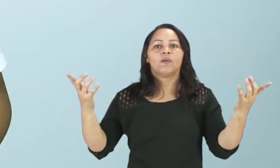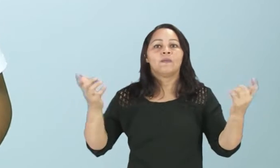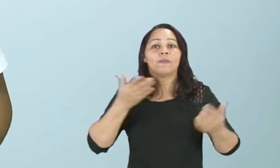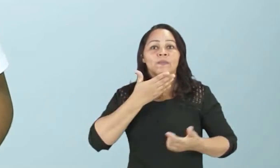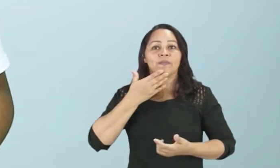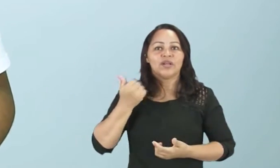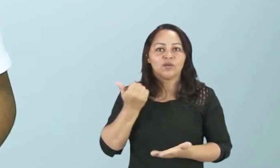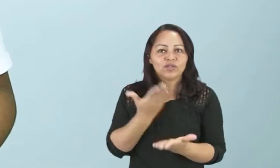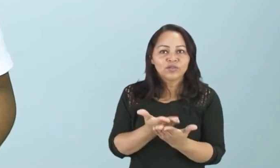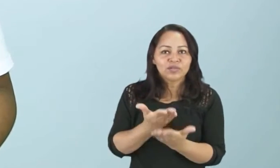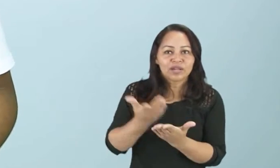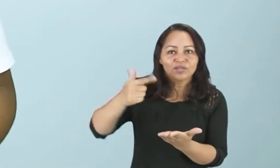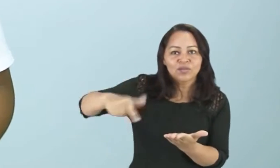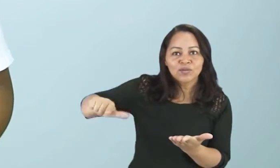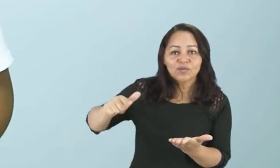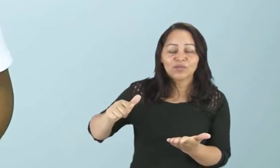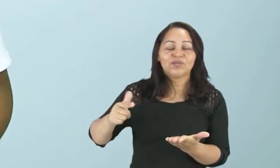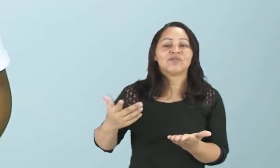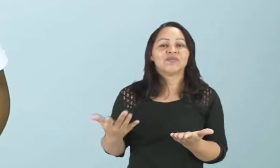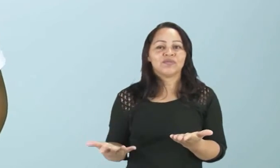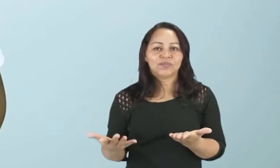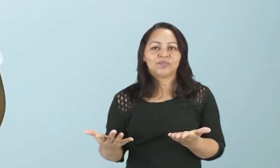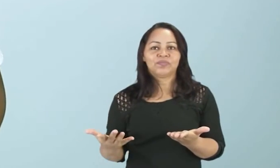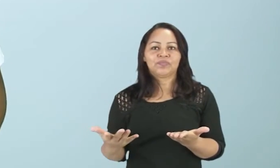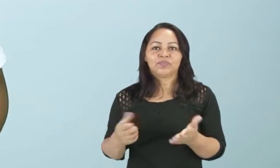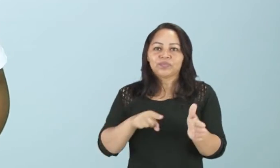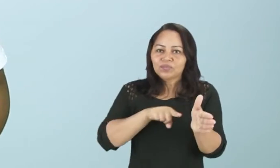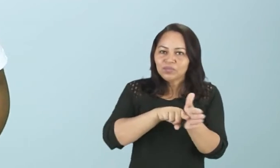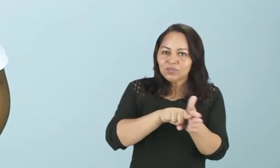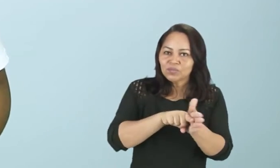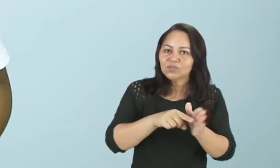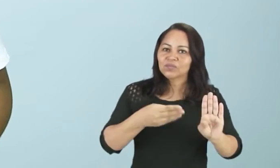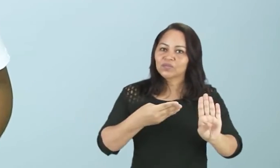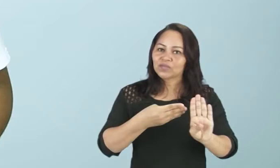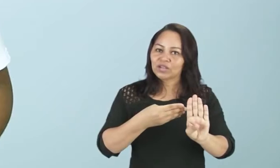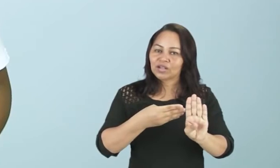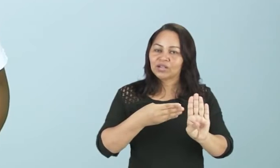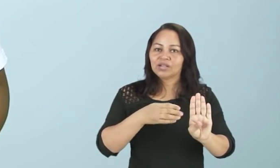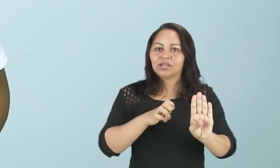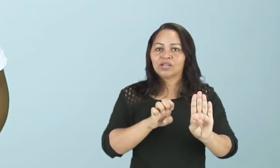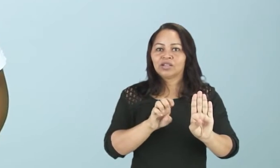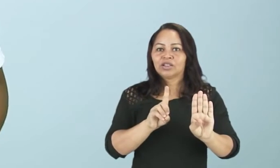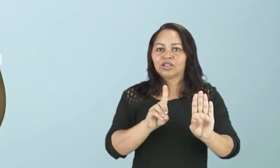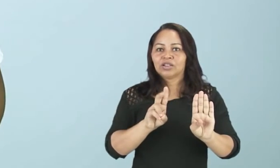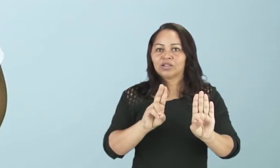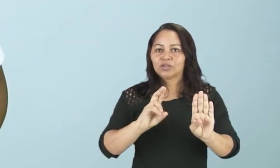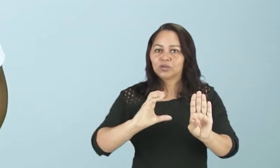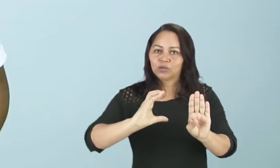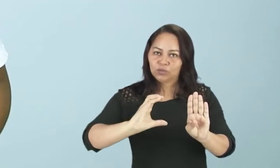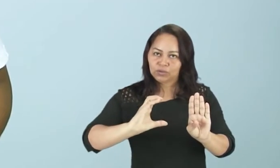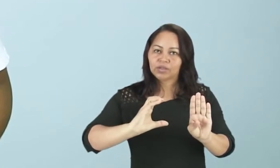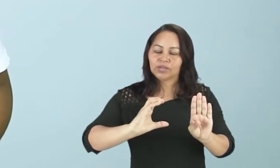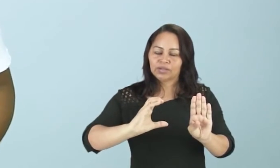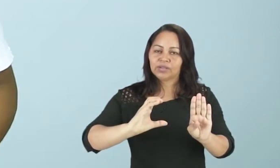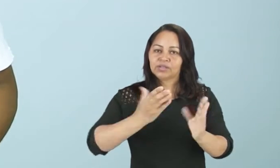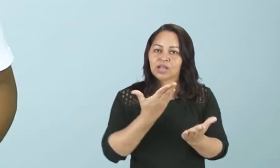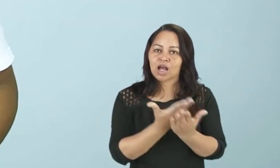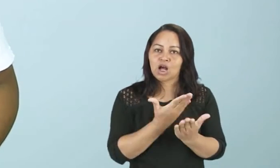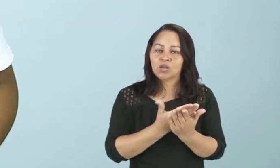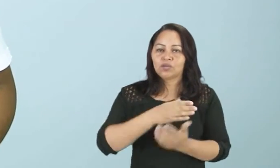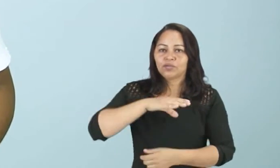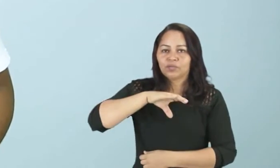essa aula, tá bom? Busquem lá na plataforma esse material,